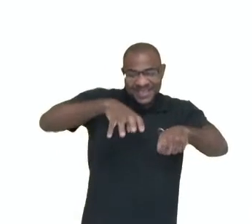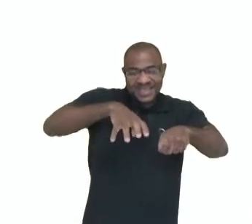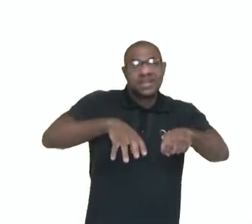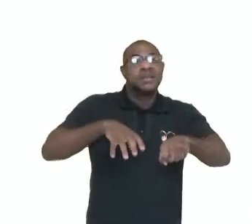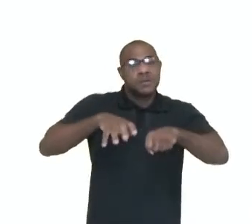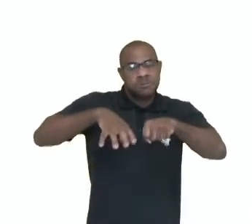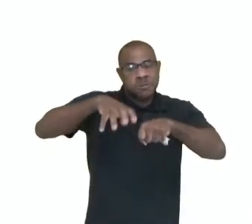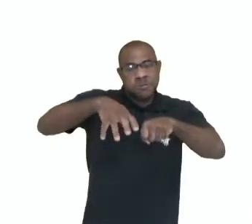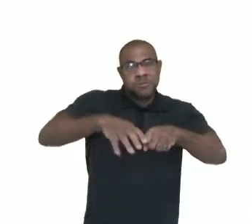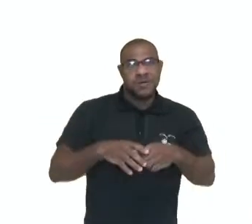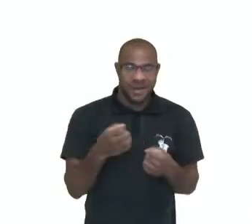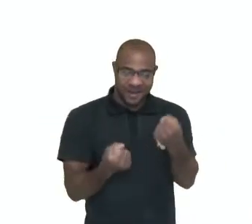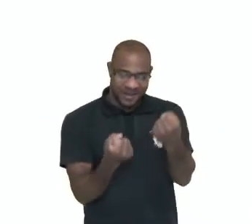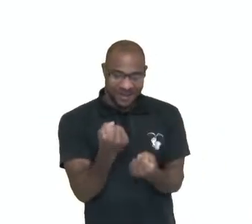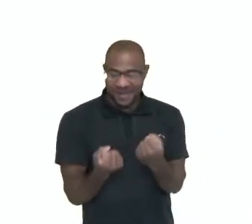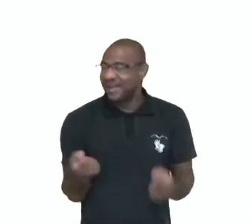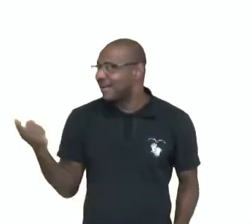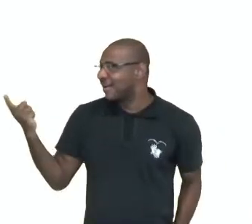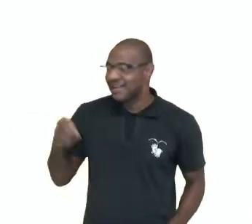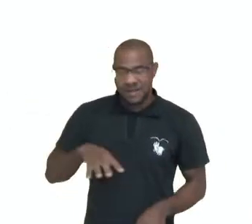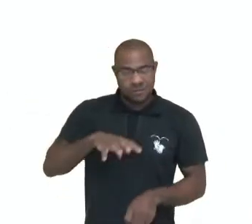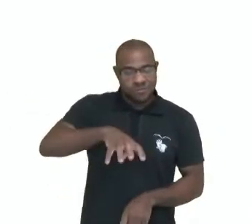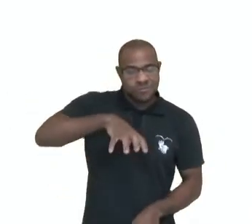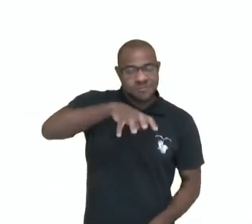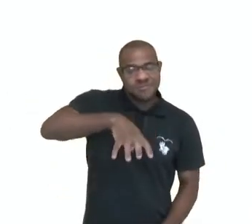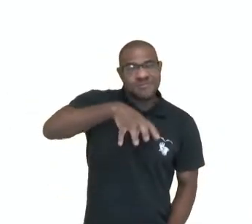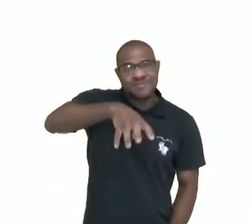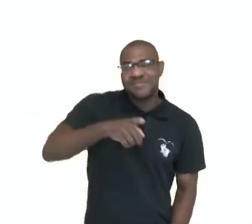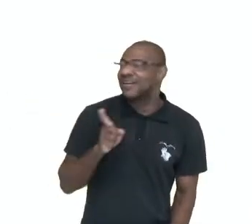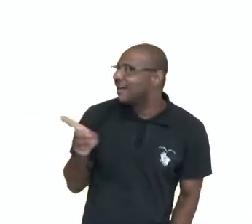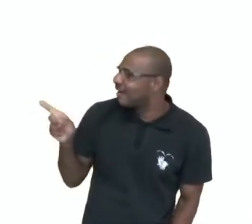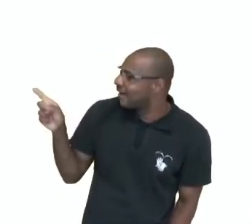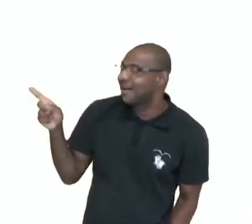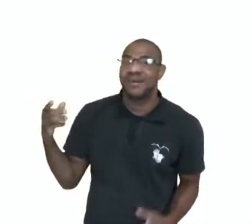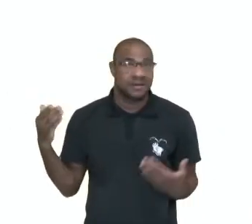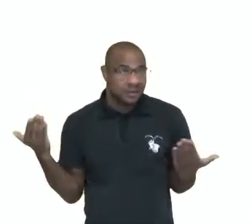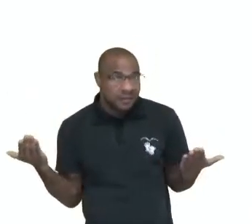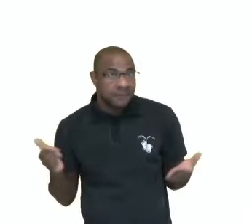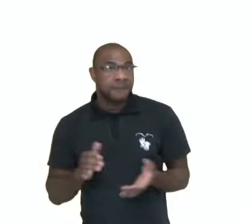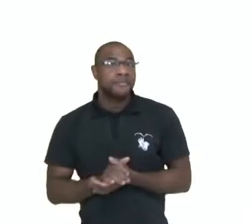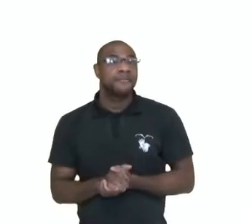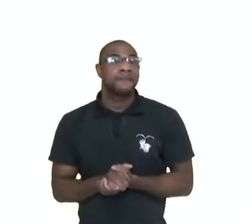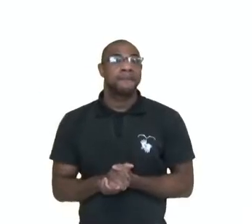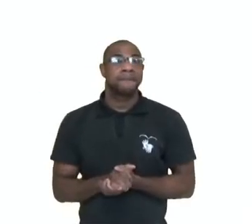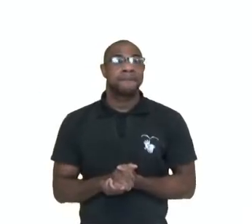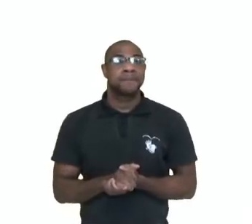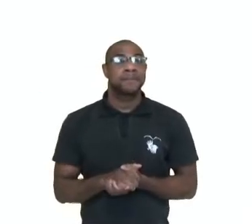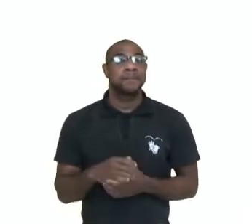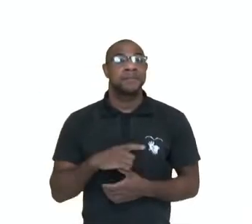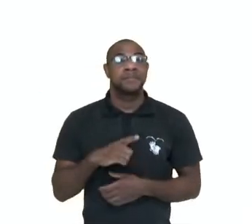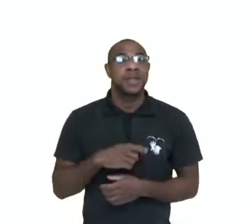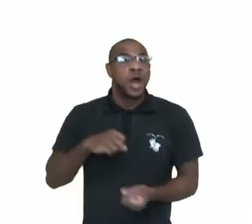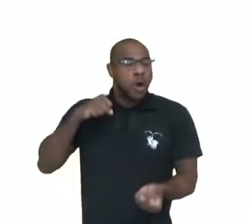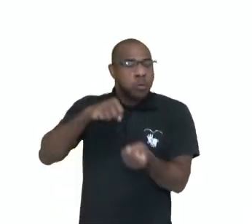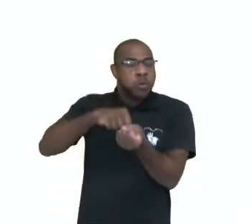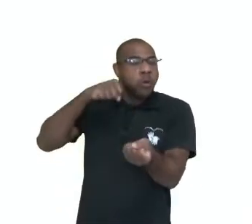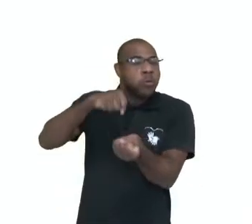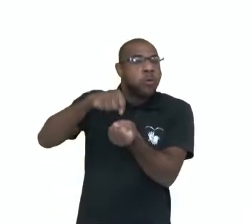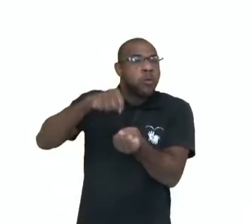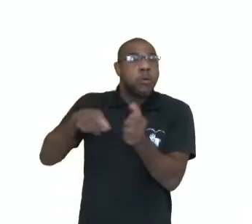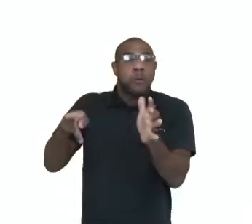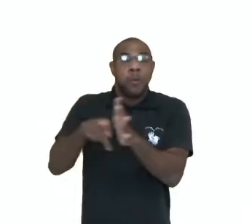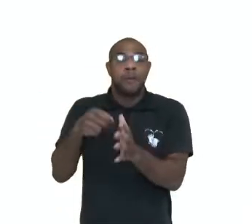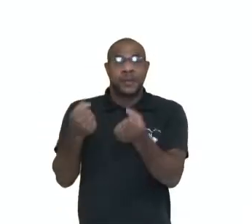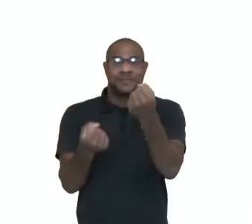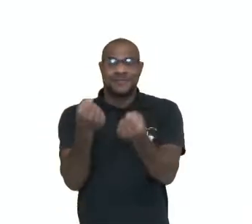ali em fila, bonitinho, colhendo as suas trilhas, daquele tipo de cultivo. Pulverizadores. O